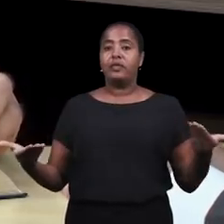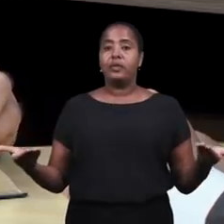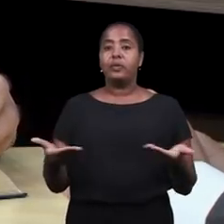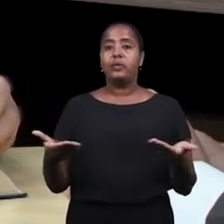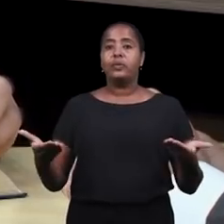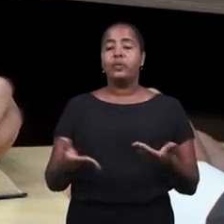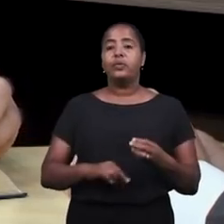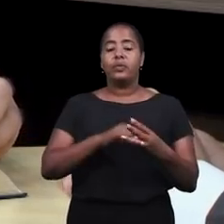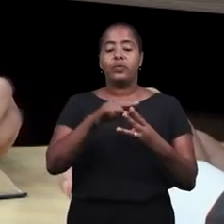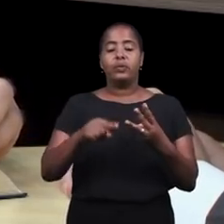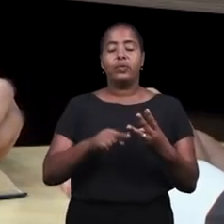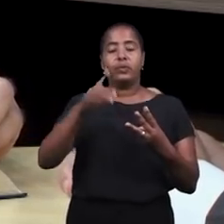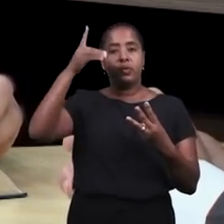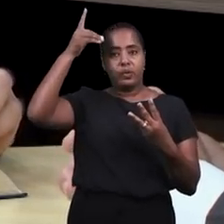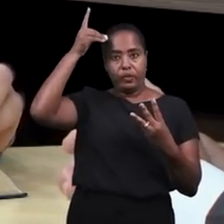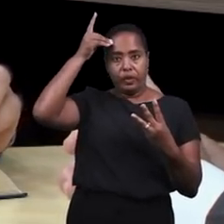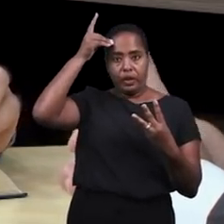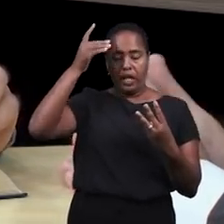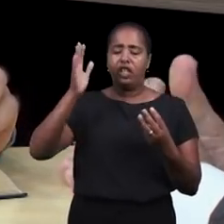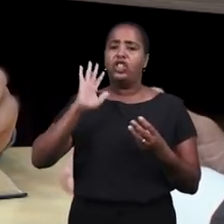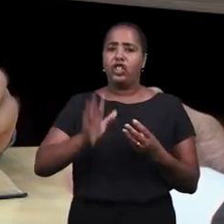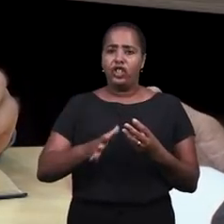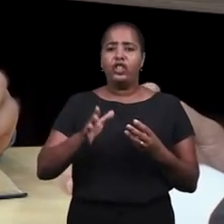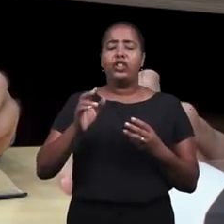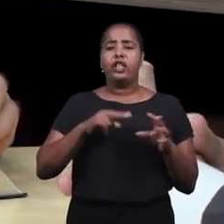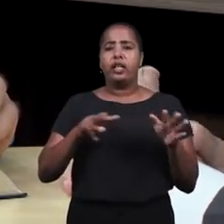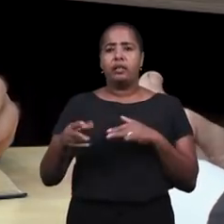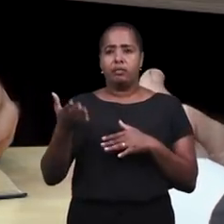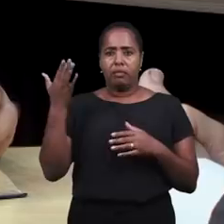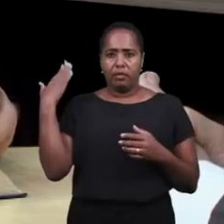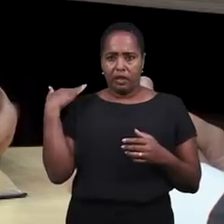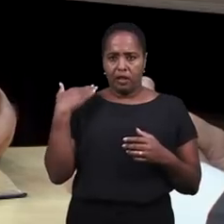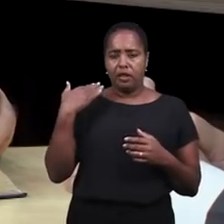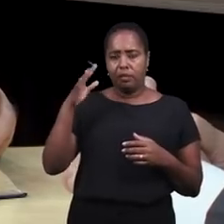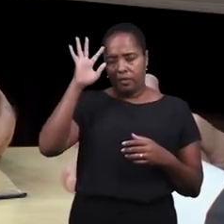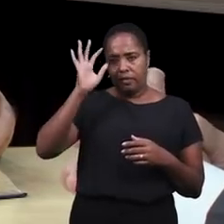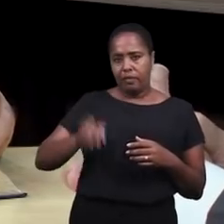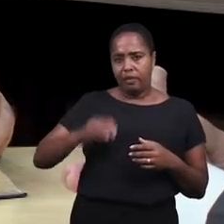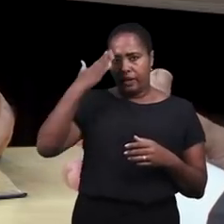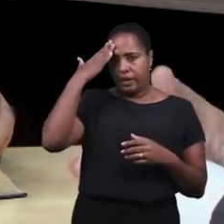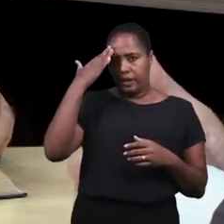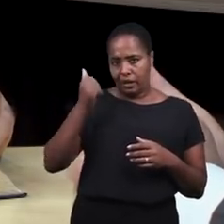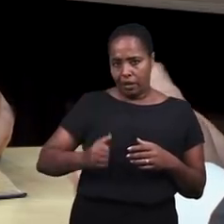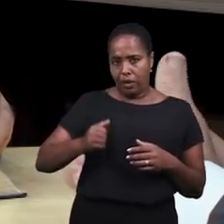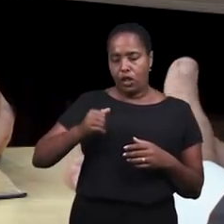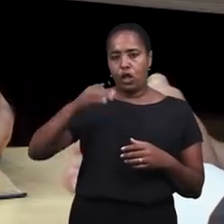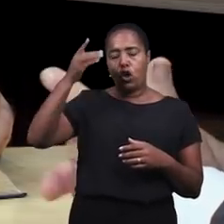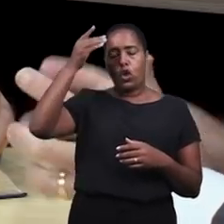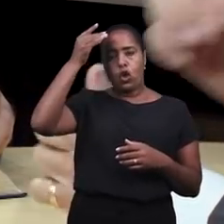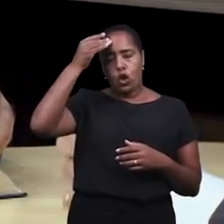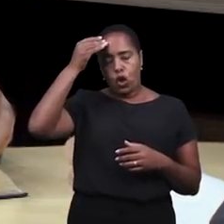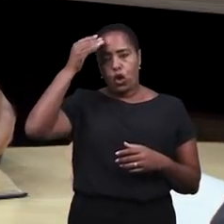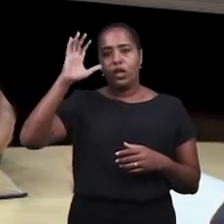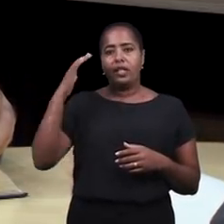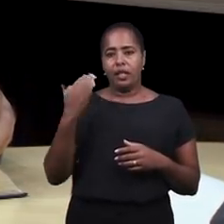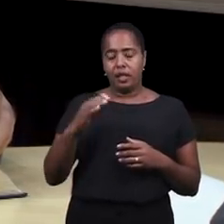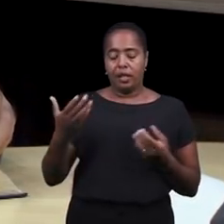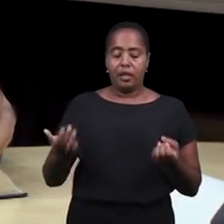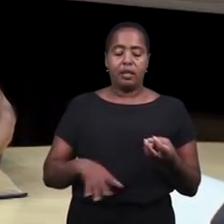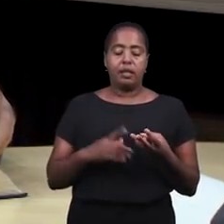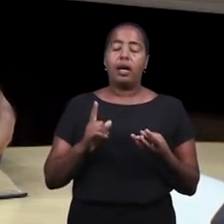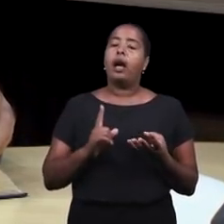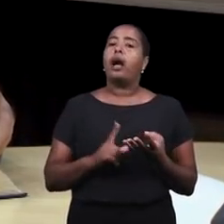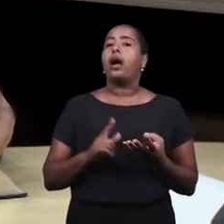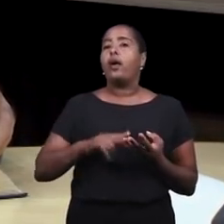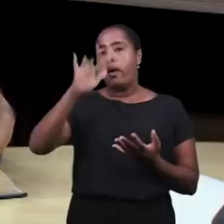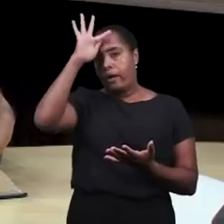vamos abordar mais 3 dons. Já tratamos na semana passada de discernimento, sabedoria e dons de ciência. E agora vamos falar sobre